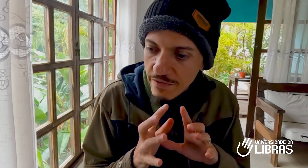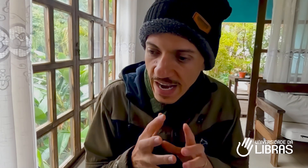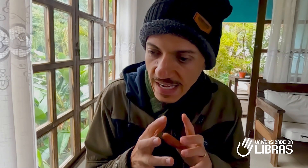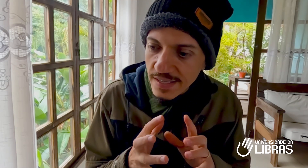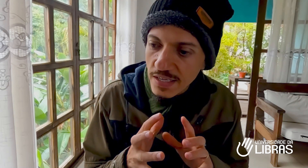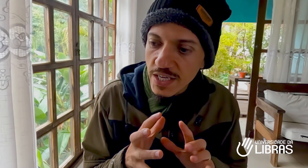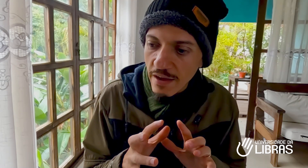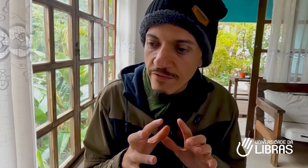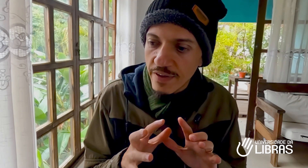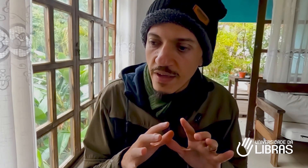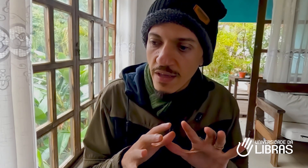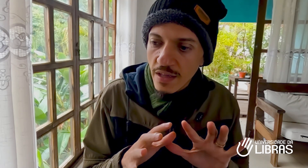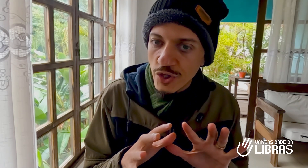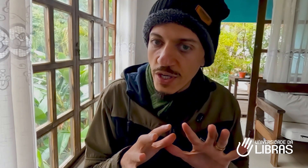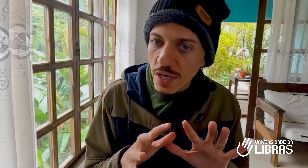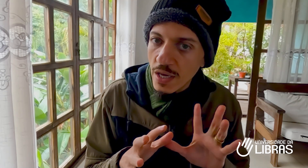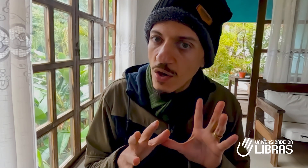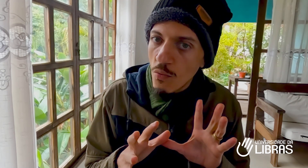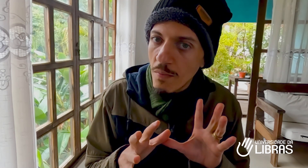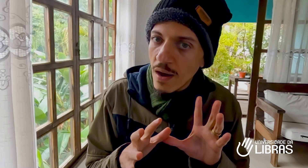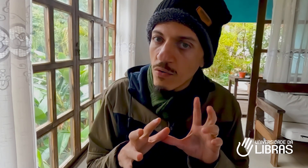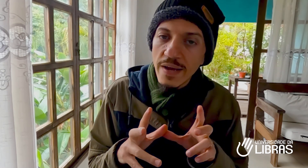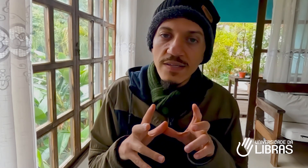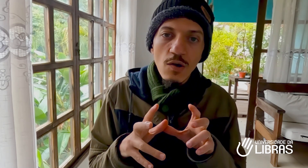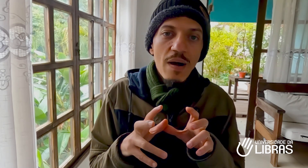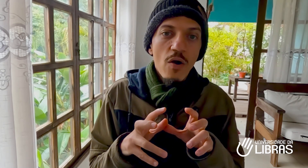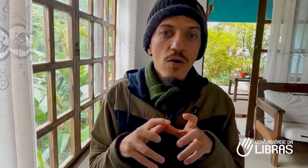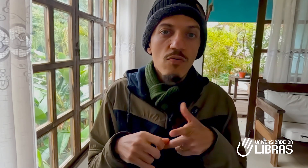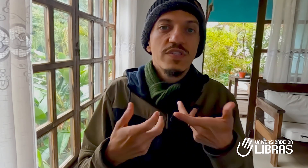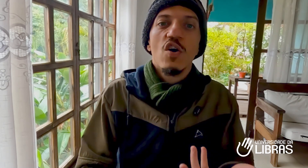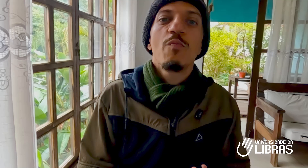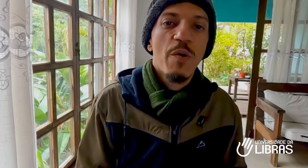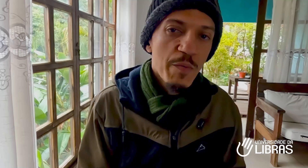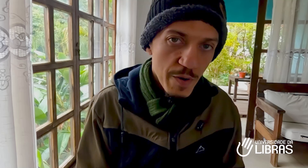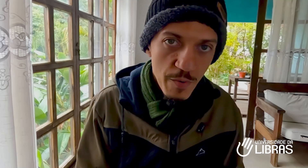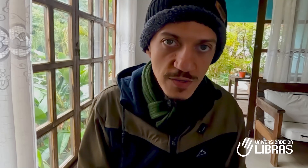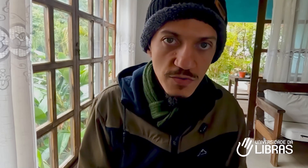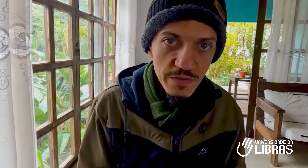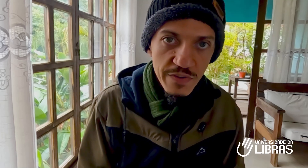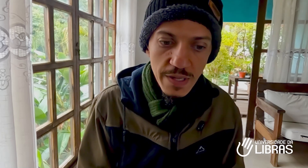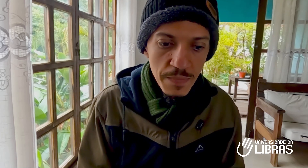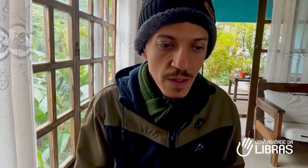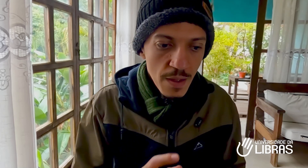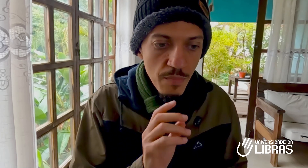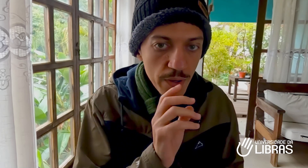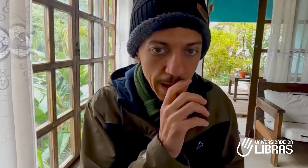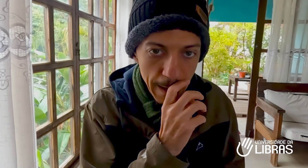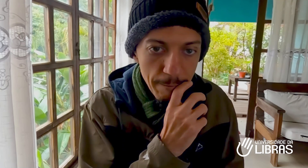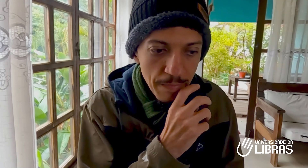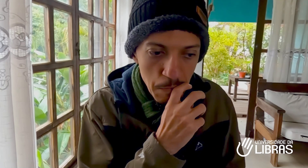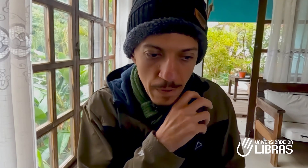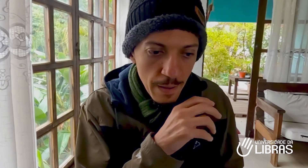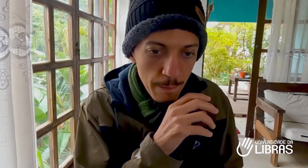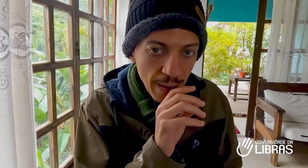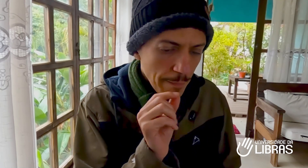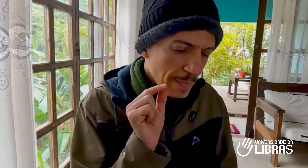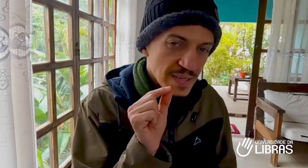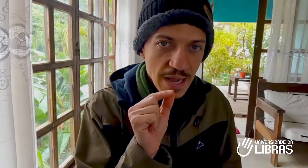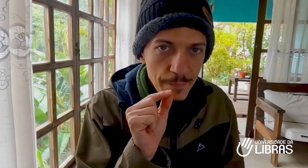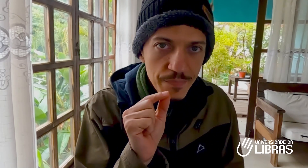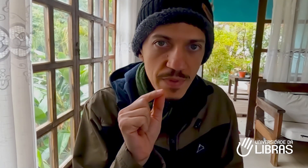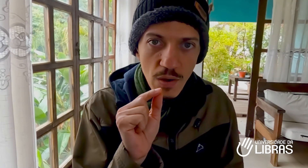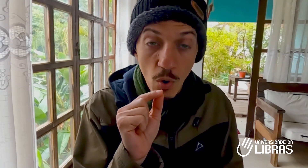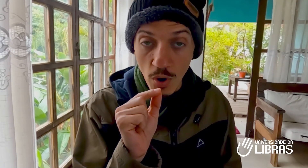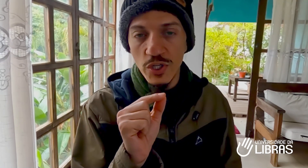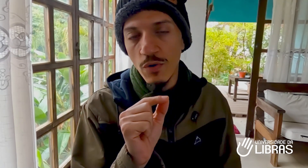você virasse a chave de uma conexão maior com o seu próprio propósito de vida. Porque, para